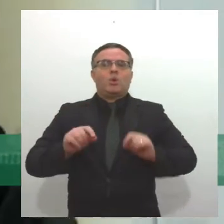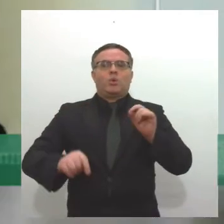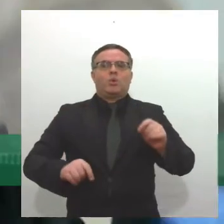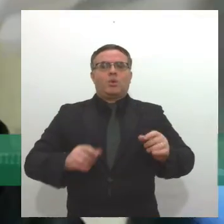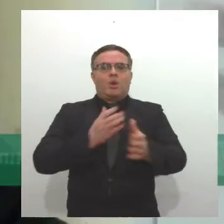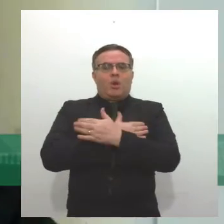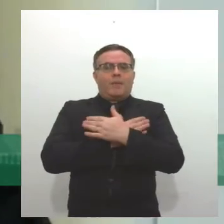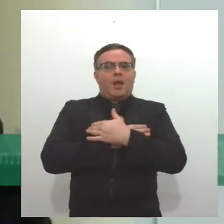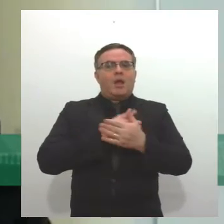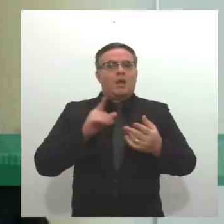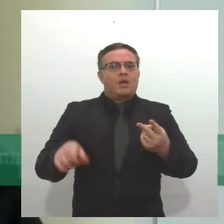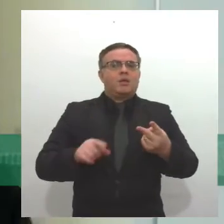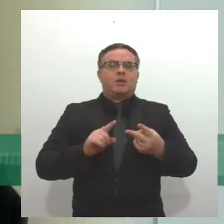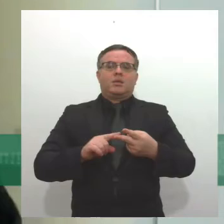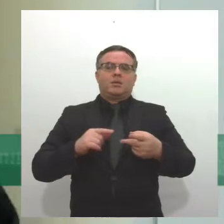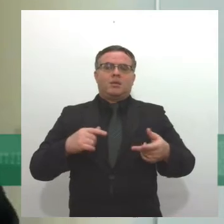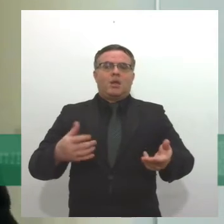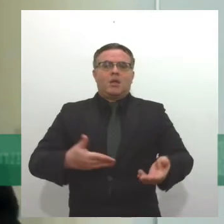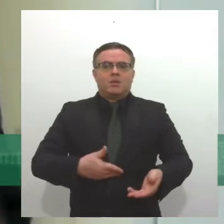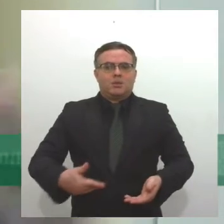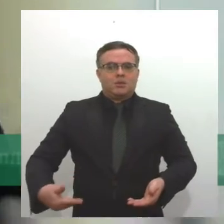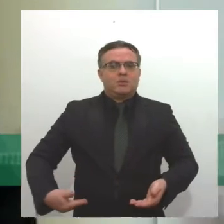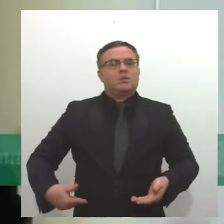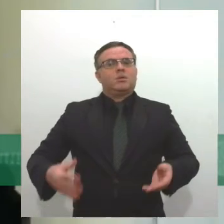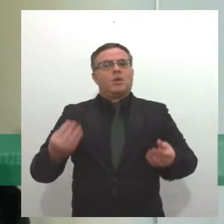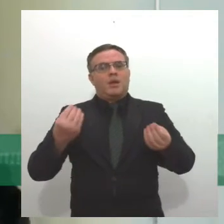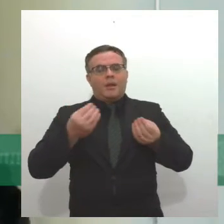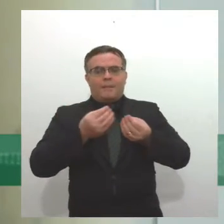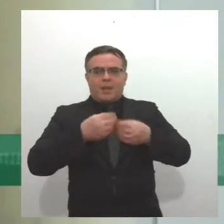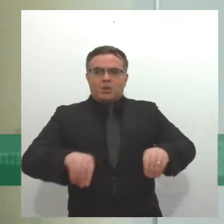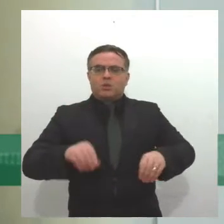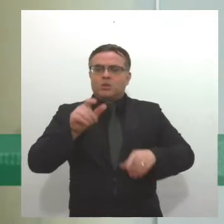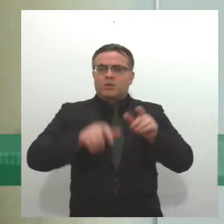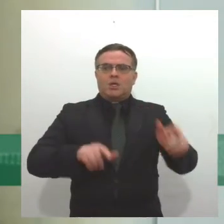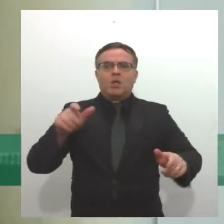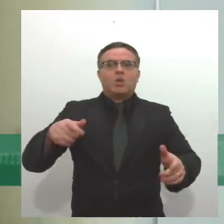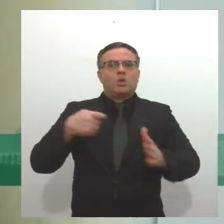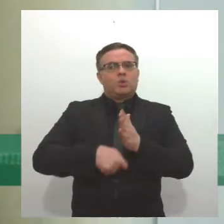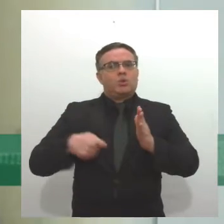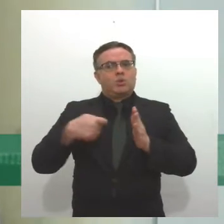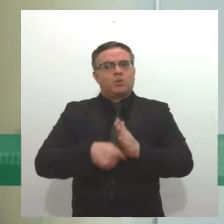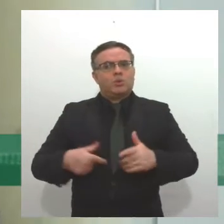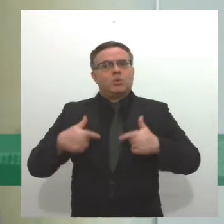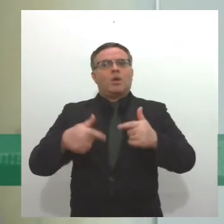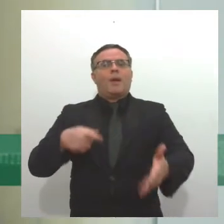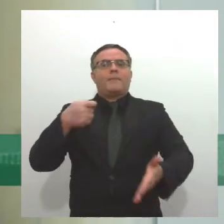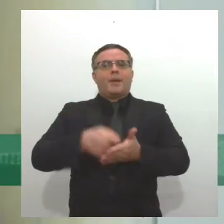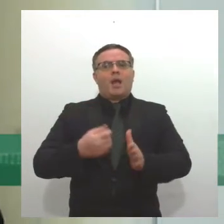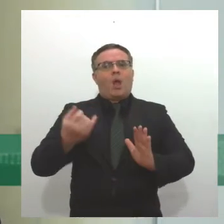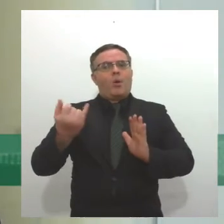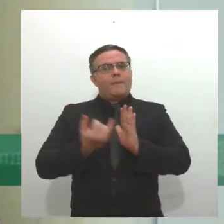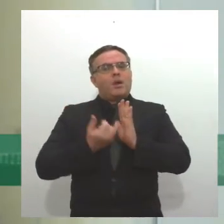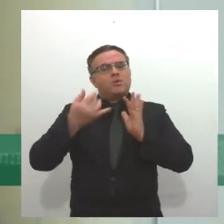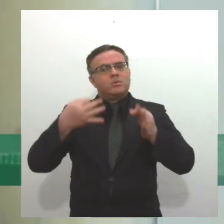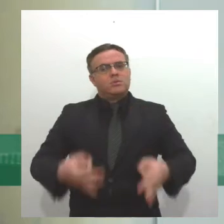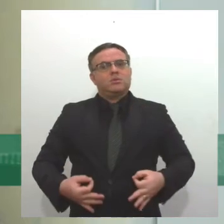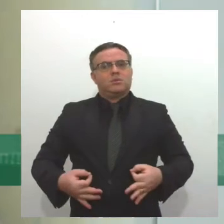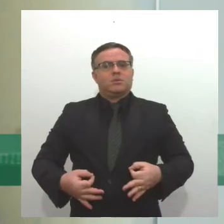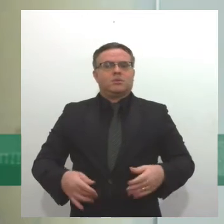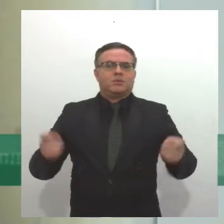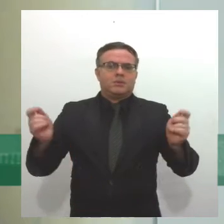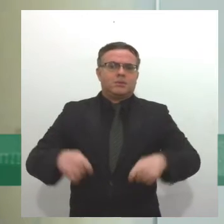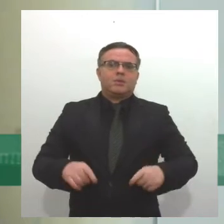desempregado, agride aquele que está passando fome, agride aquele que luta no dia a dia para tentar pagar os seus impostos em dia. Não é mais